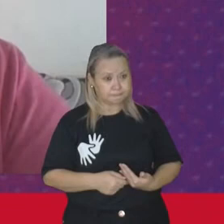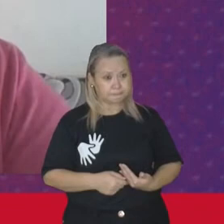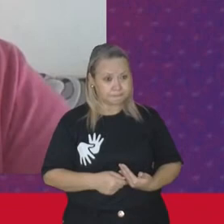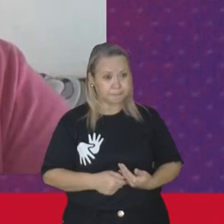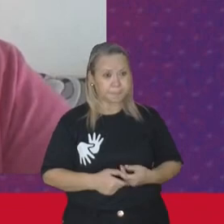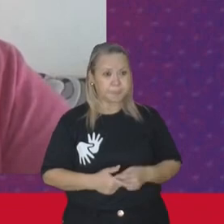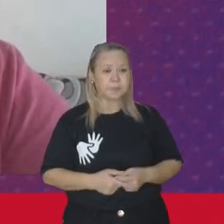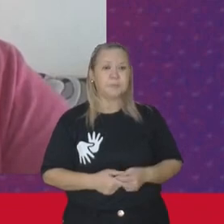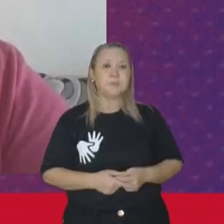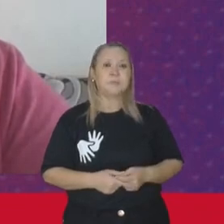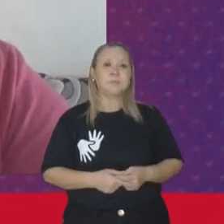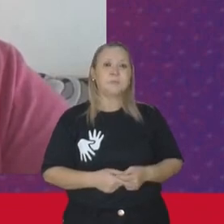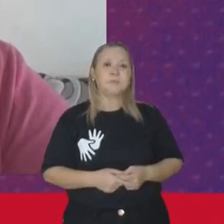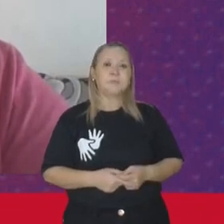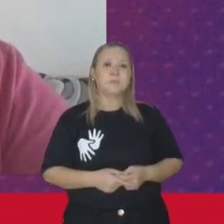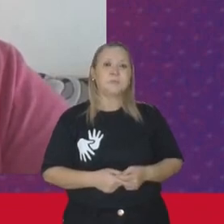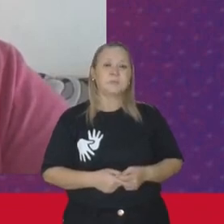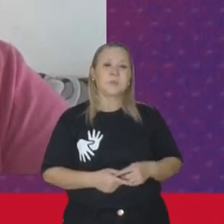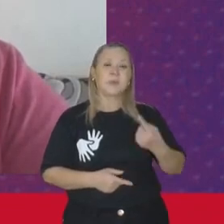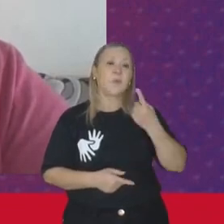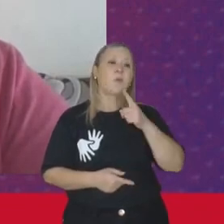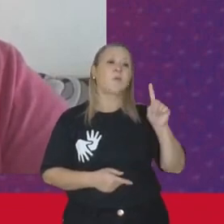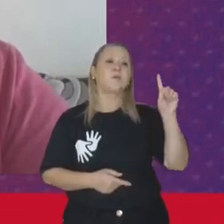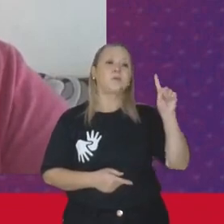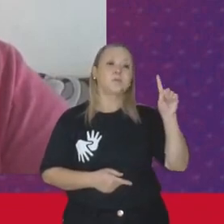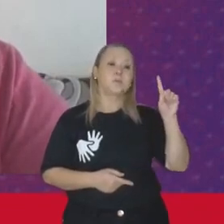né? Um último